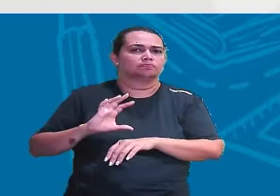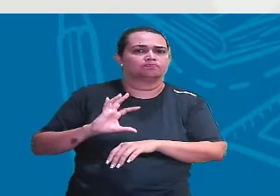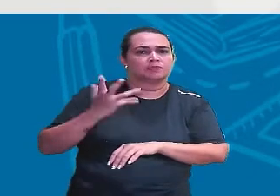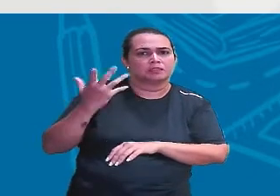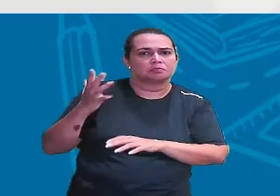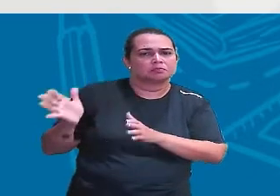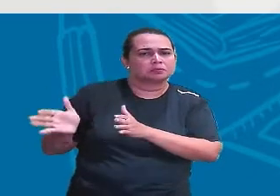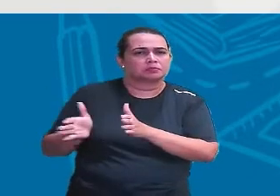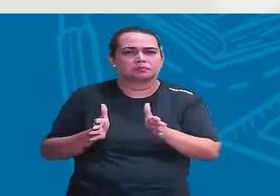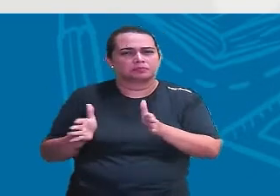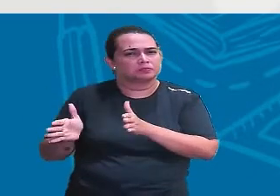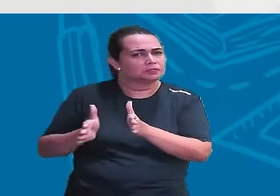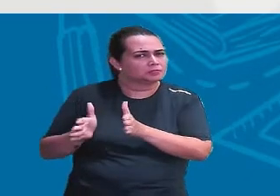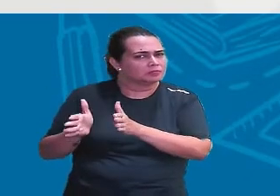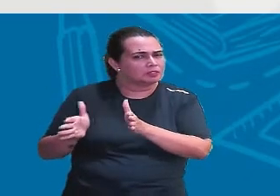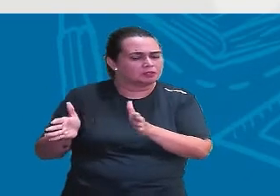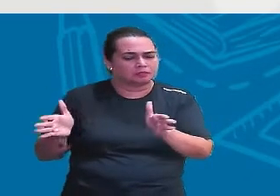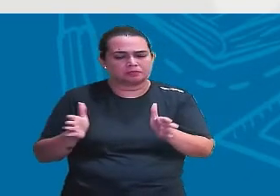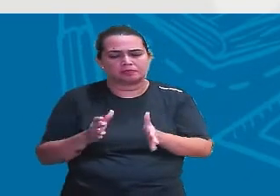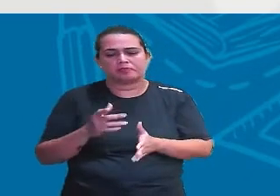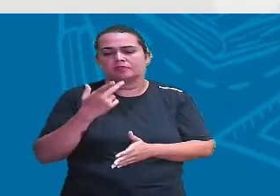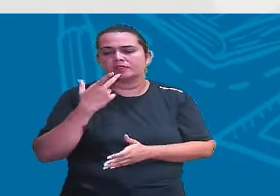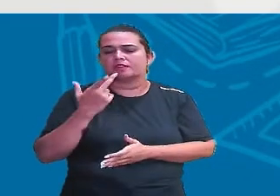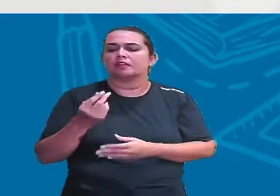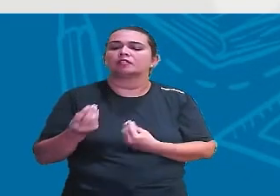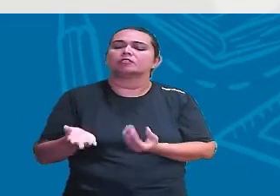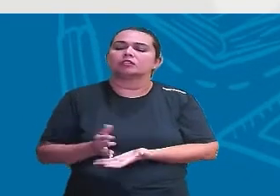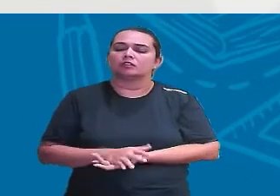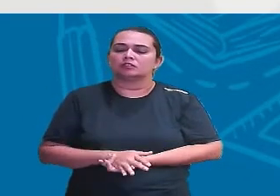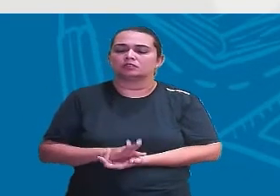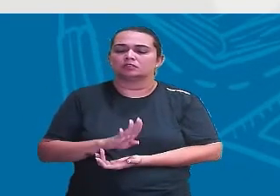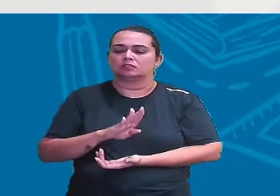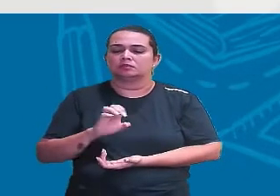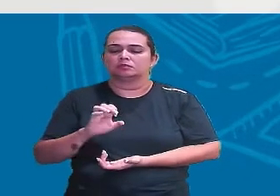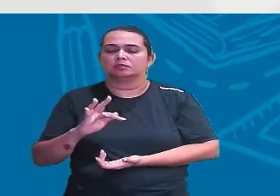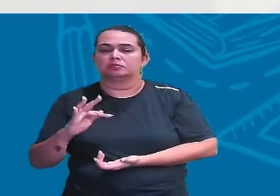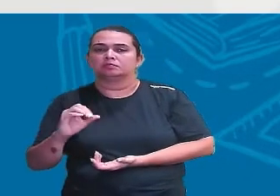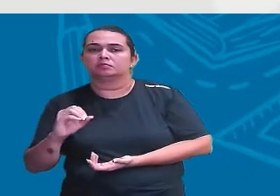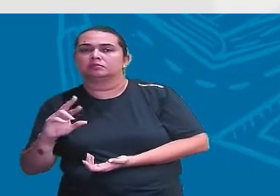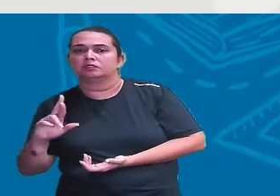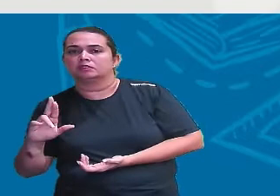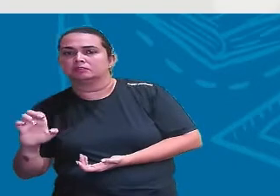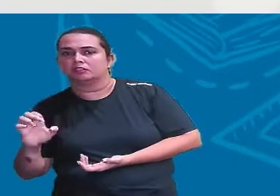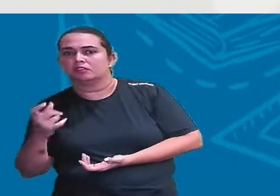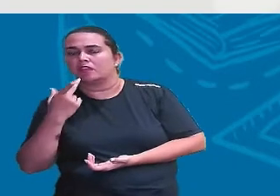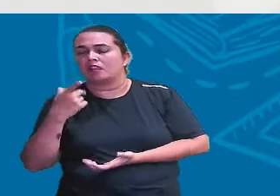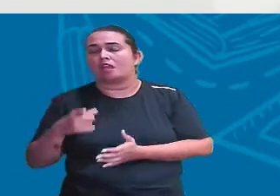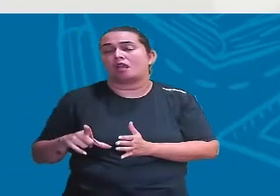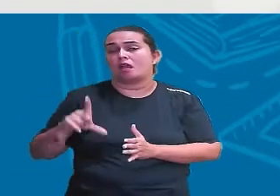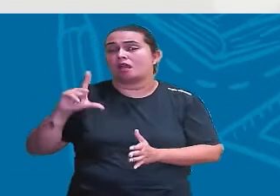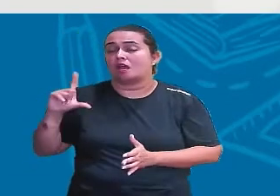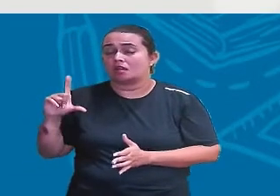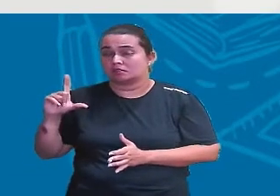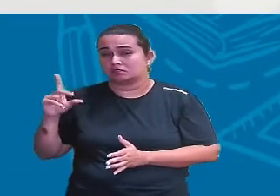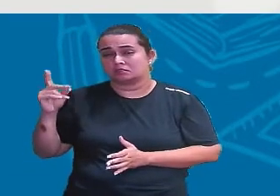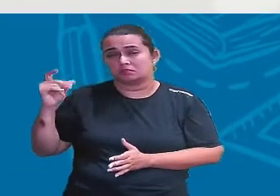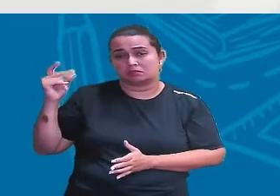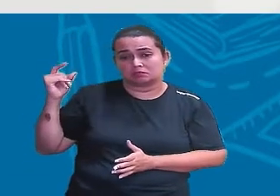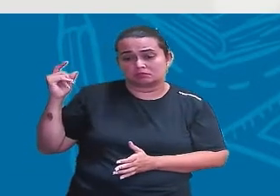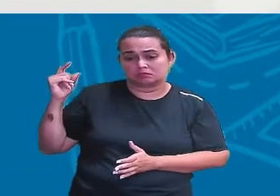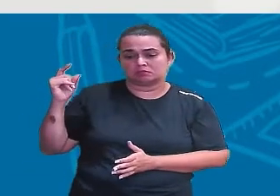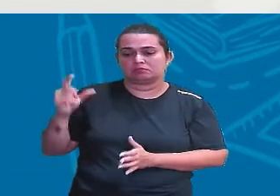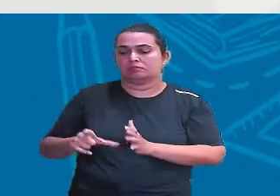implicam tempo? Sim, nós temos. E a gente pode utilizar o before, tá? Quer dizer antes ou anteriormente.